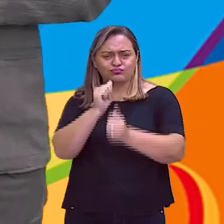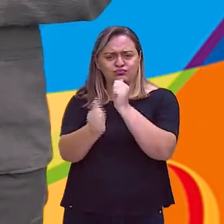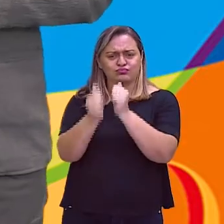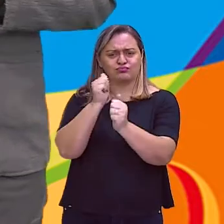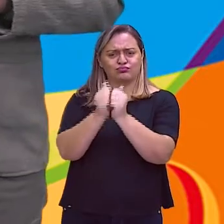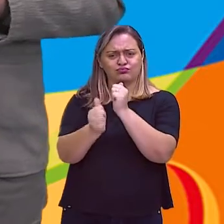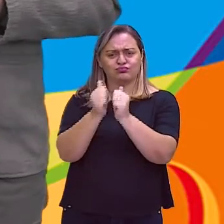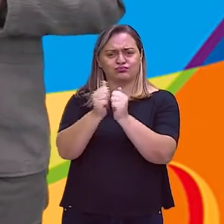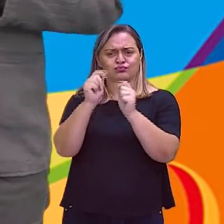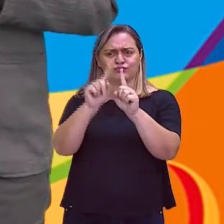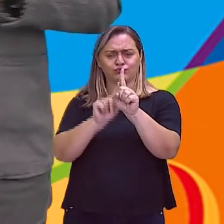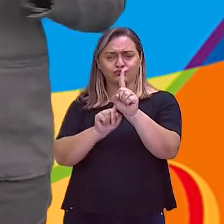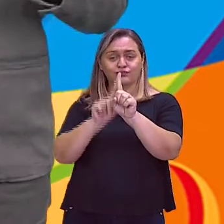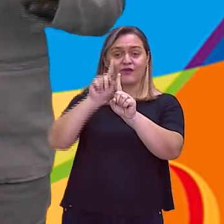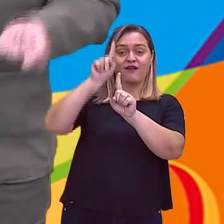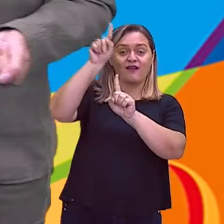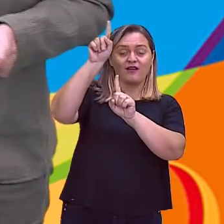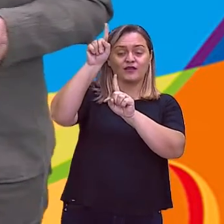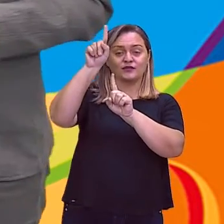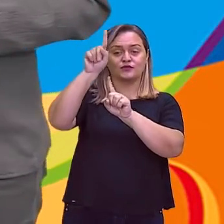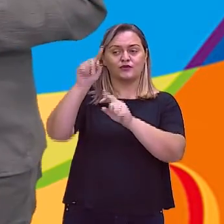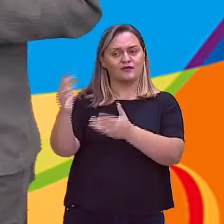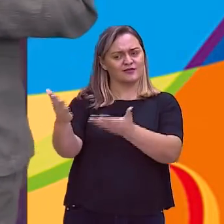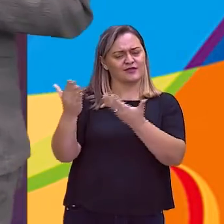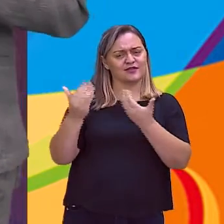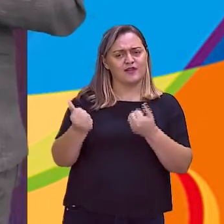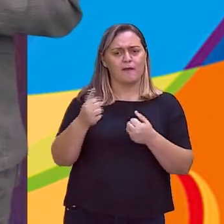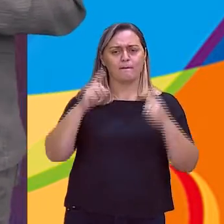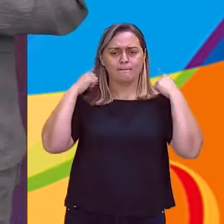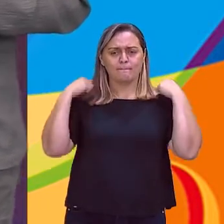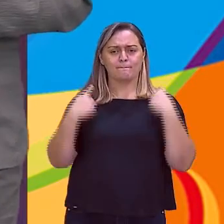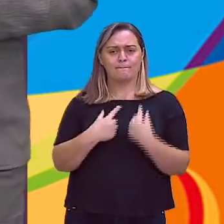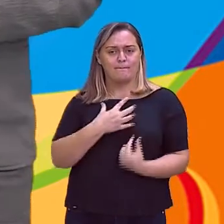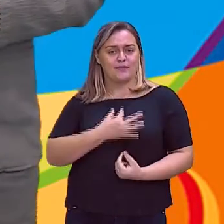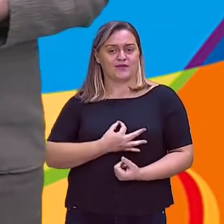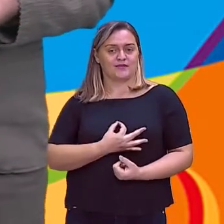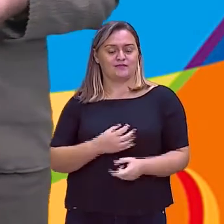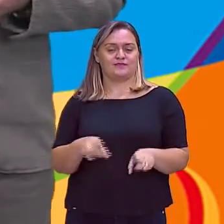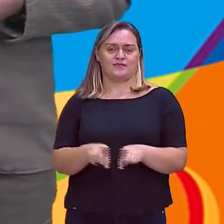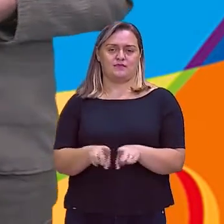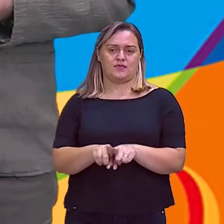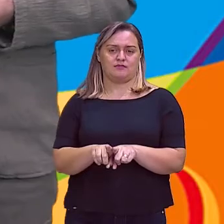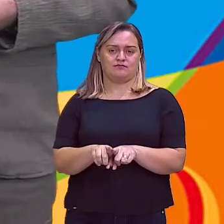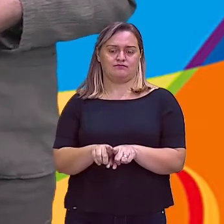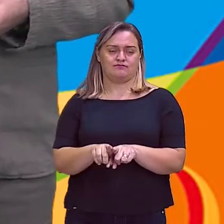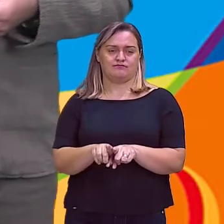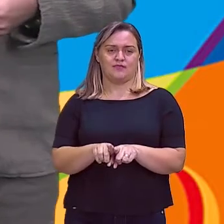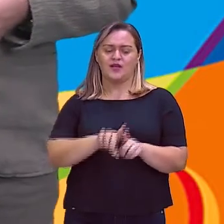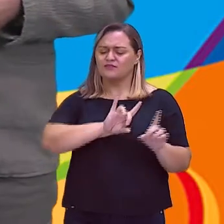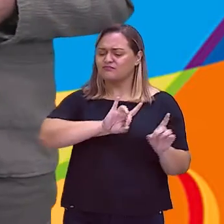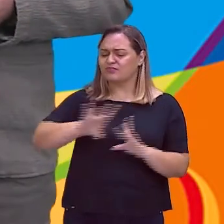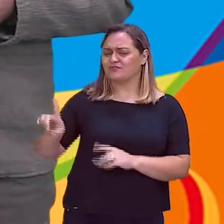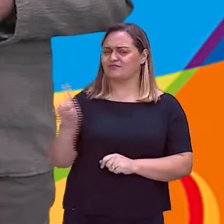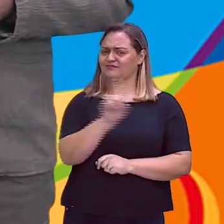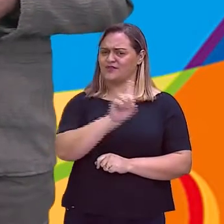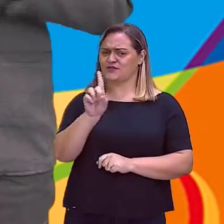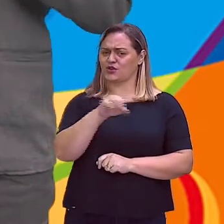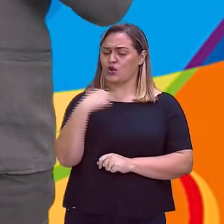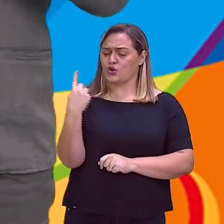bater recordes, trazer medalhas e, acima de tudo, não desistam. Estamos com